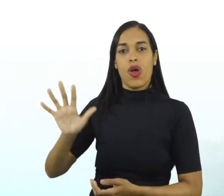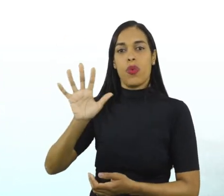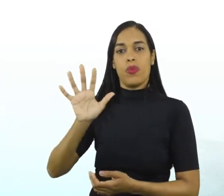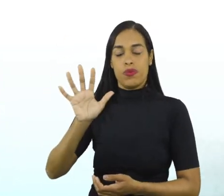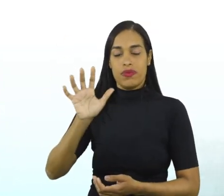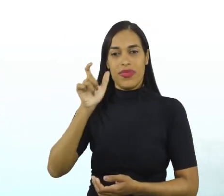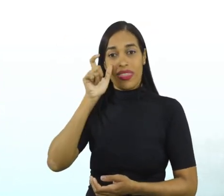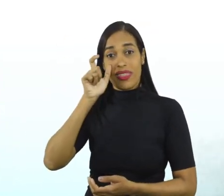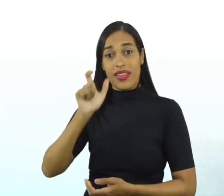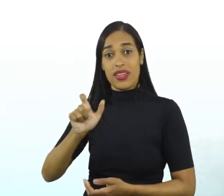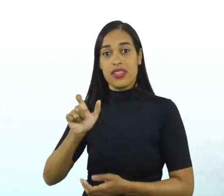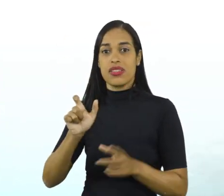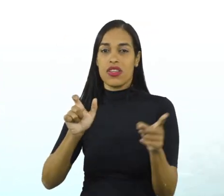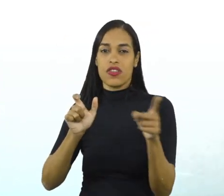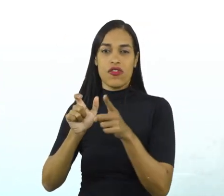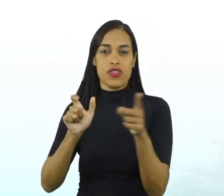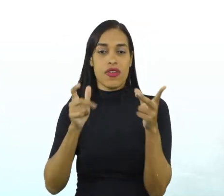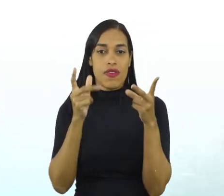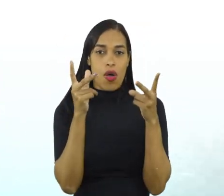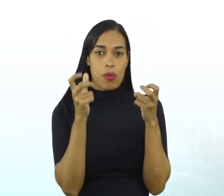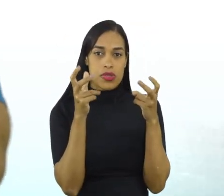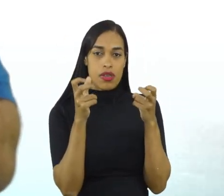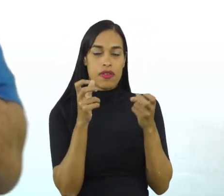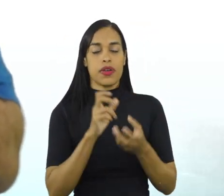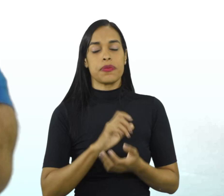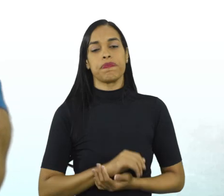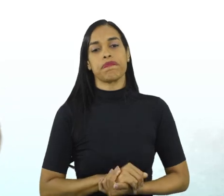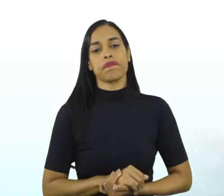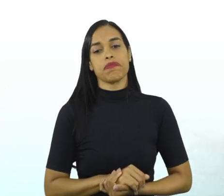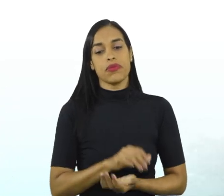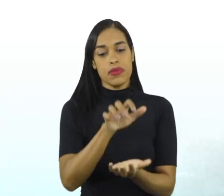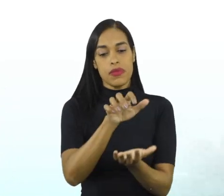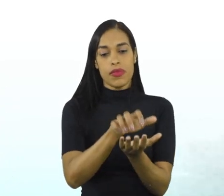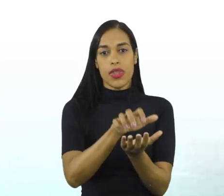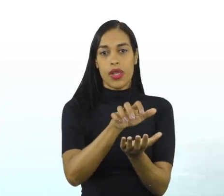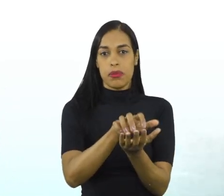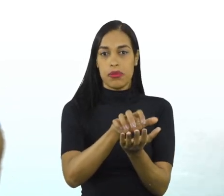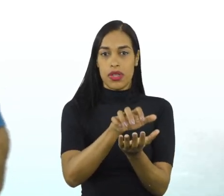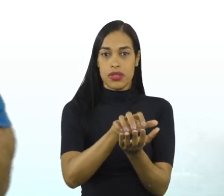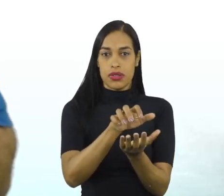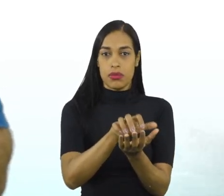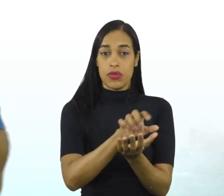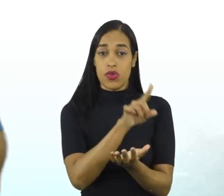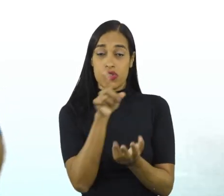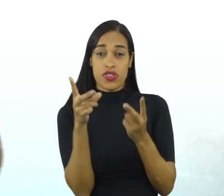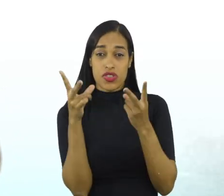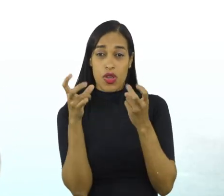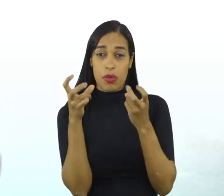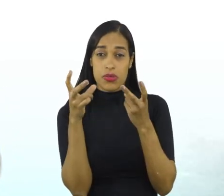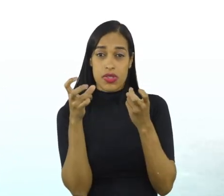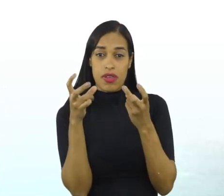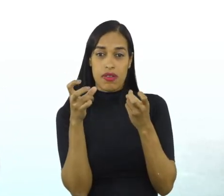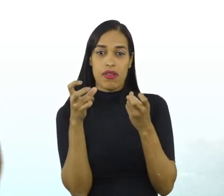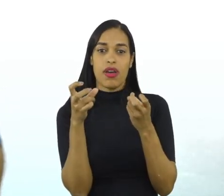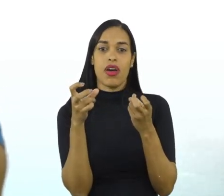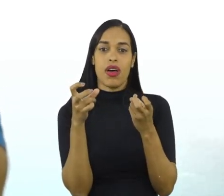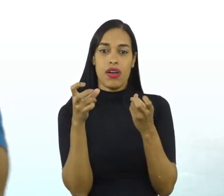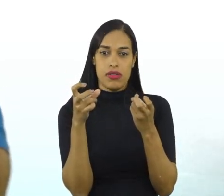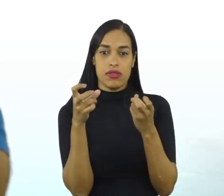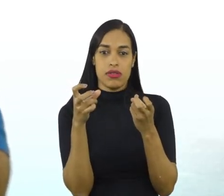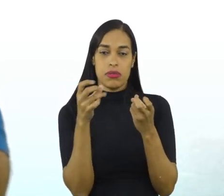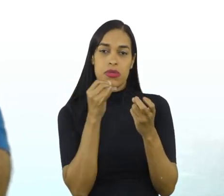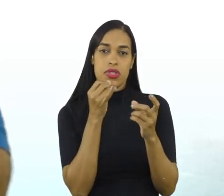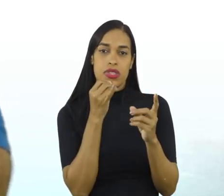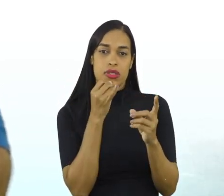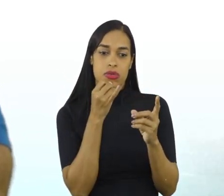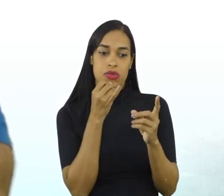região. Uma coisa interessante, você vai observar. No estado de Pernambuco, se você observar, quanto mais